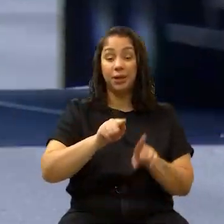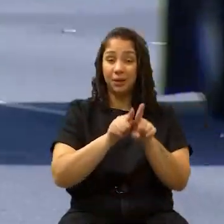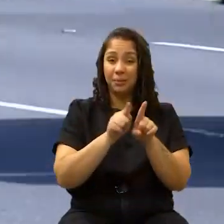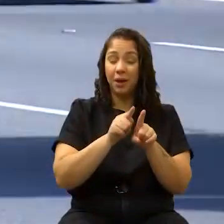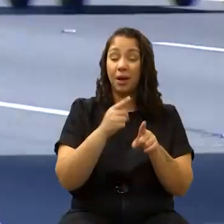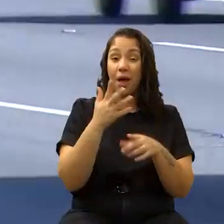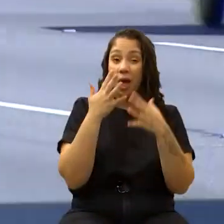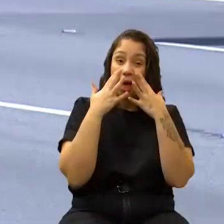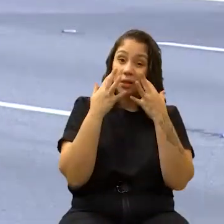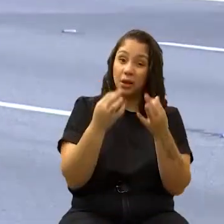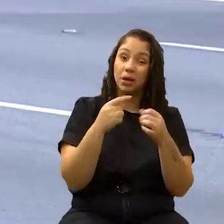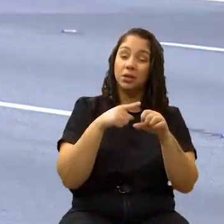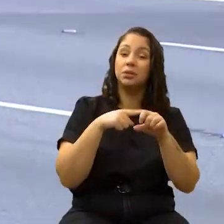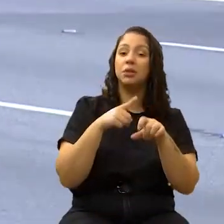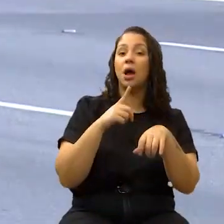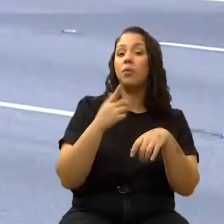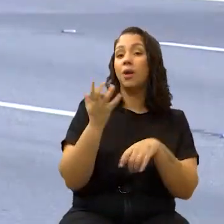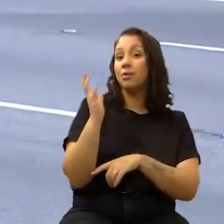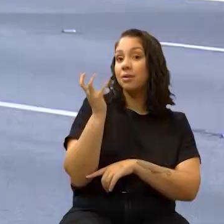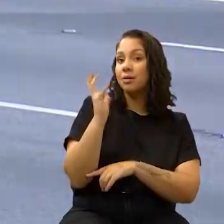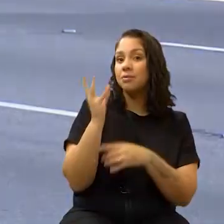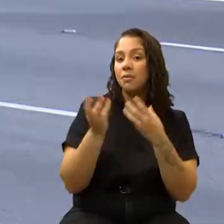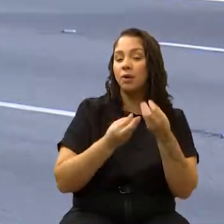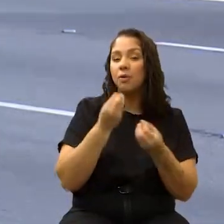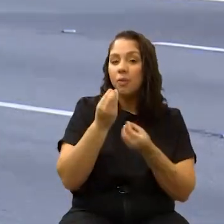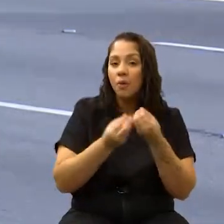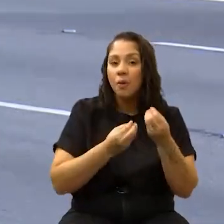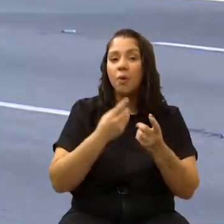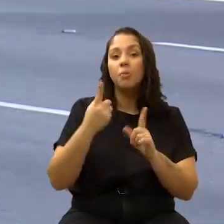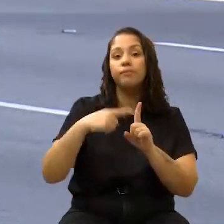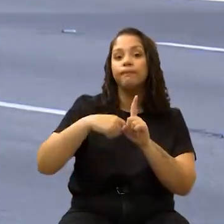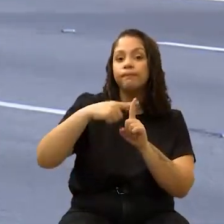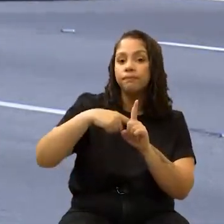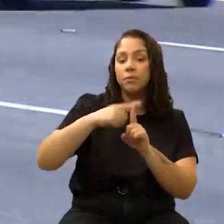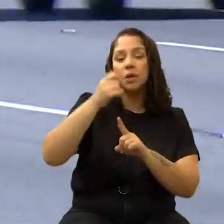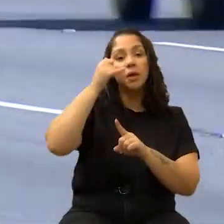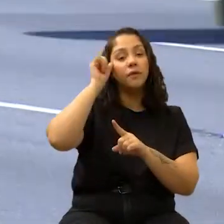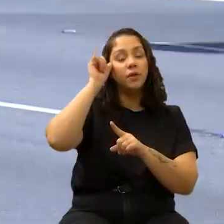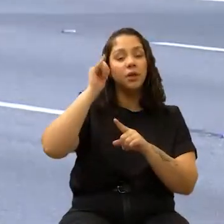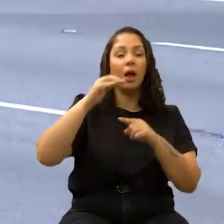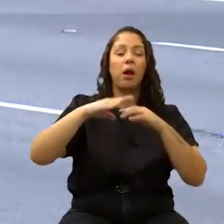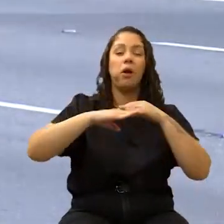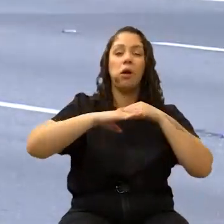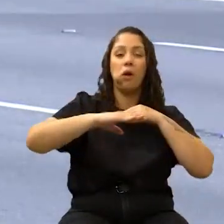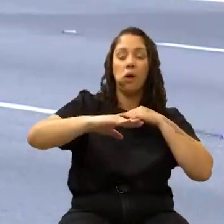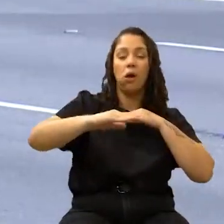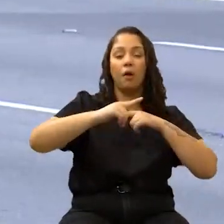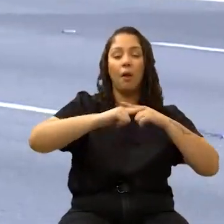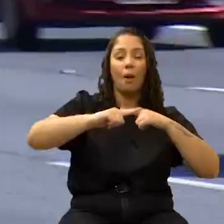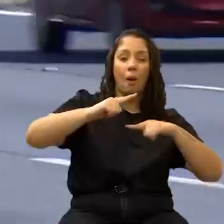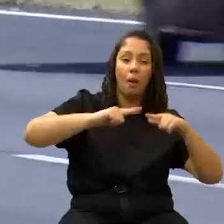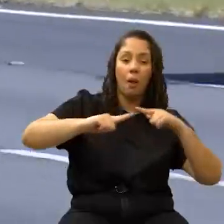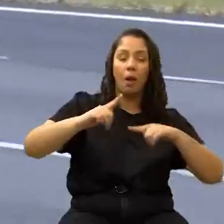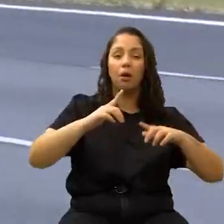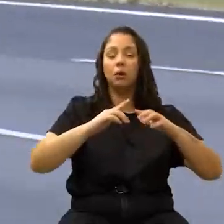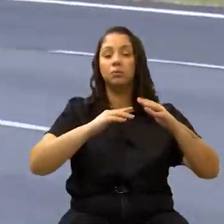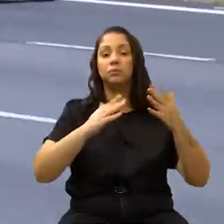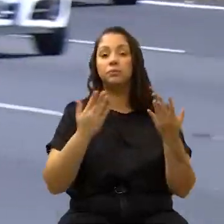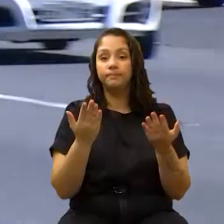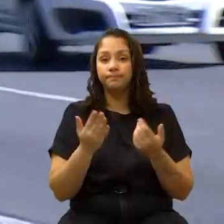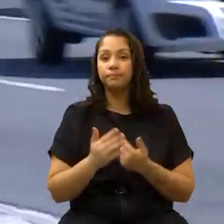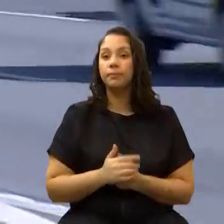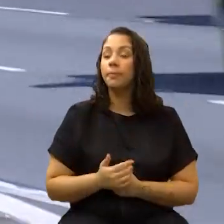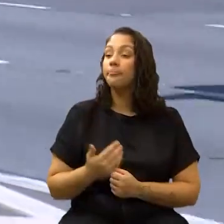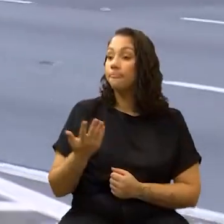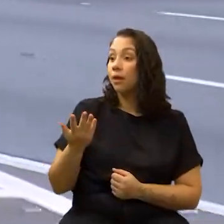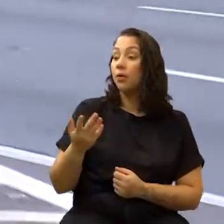sempre ficar atento com a previsão do tempo para evitar pegar a pista escorregadia, né? Com certeza.